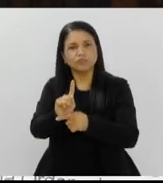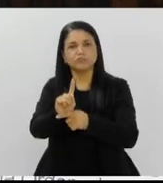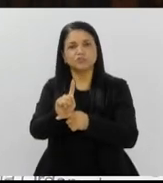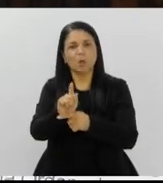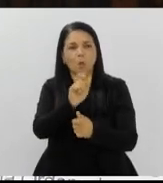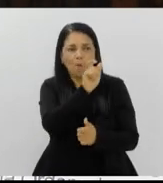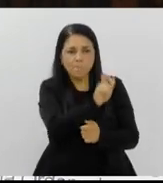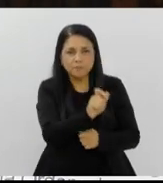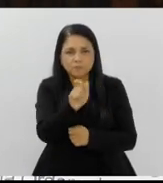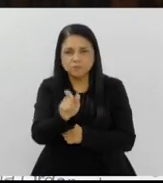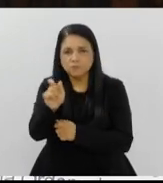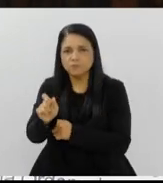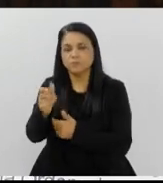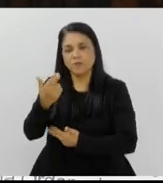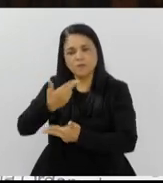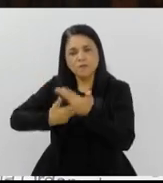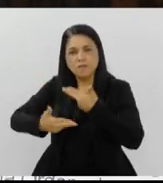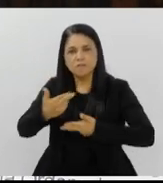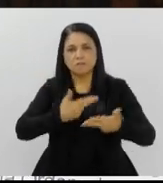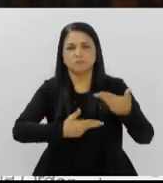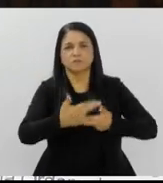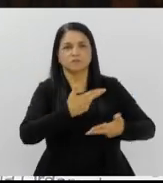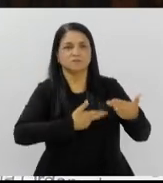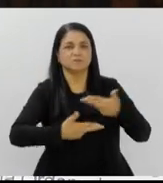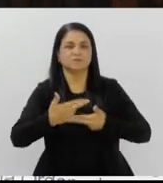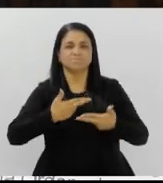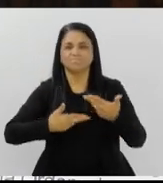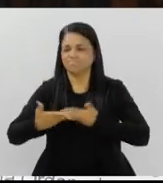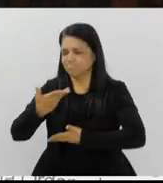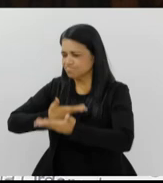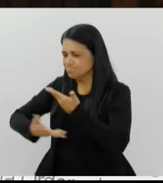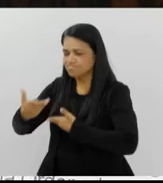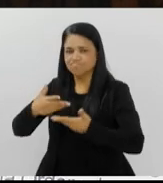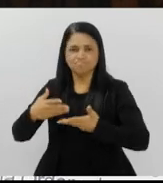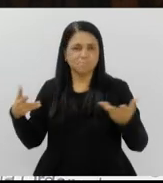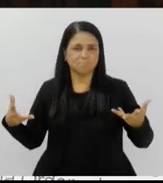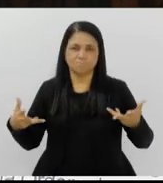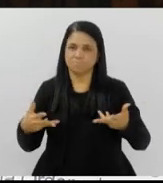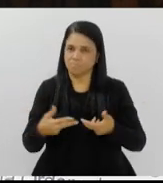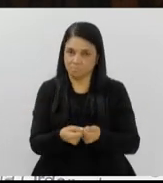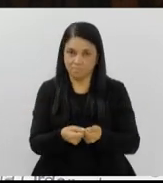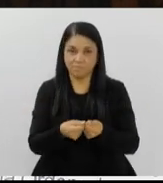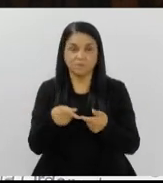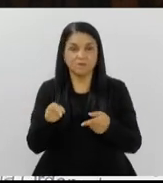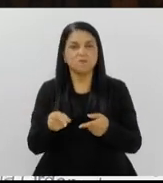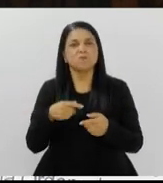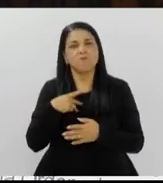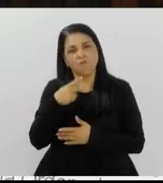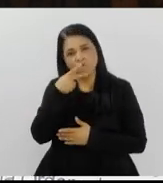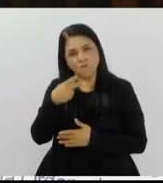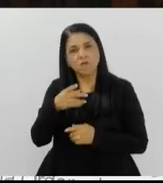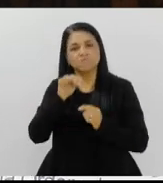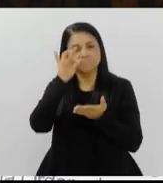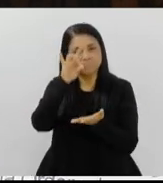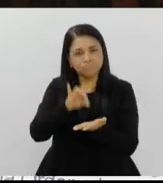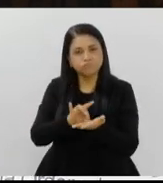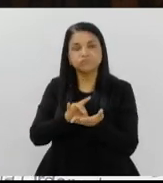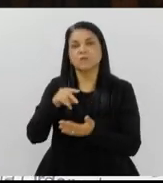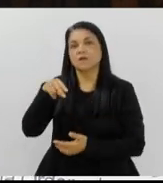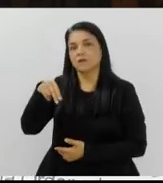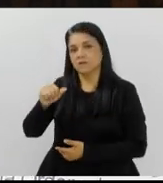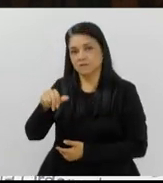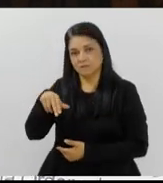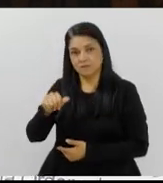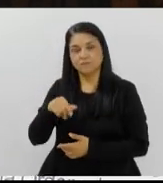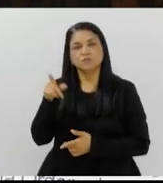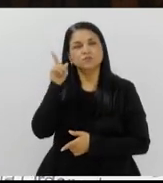de tratar dos relacionamentos de uma forma brilhante. Então, eu posso te dizer, Ana, que todos os dias